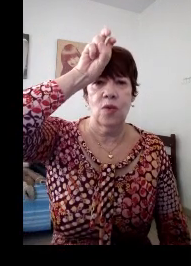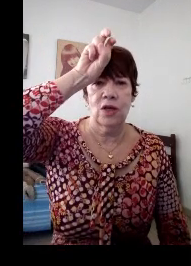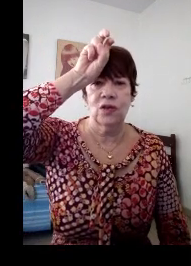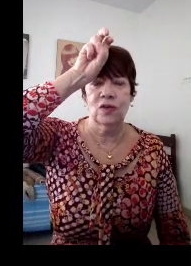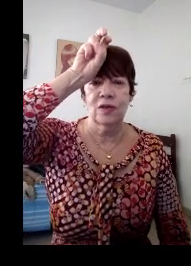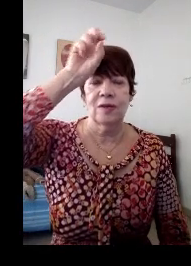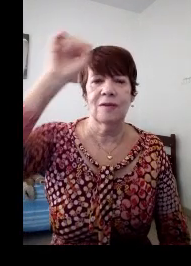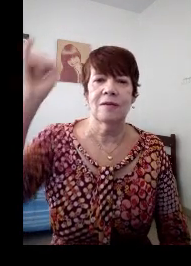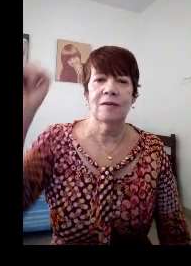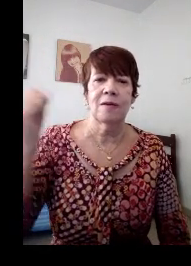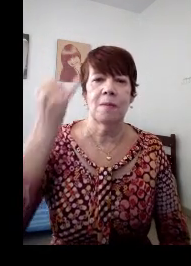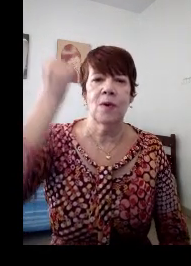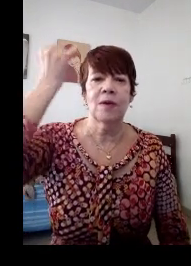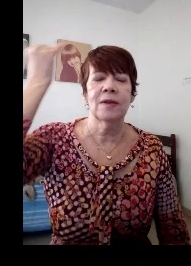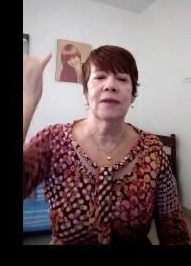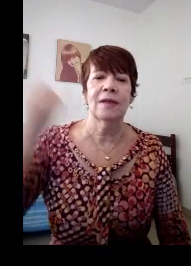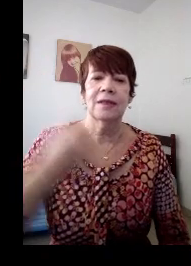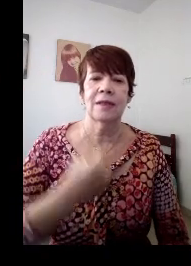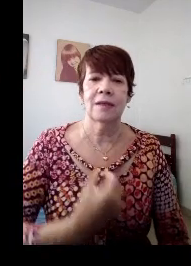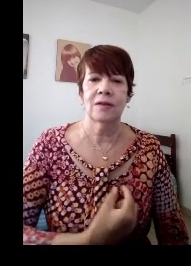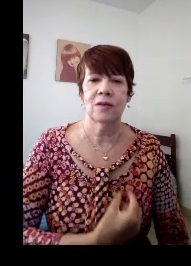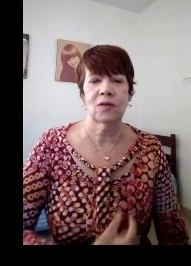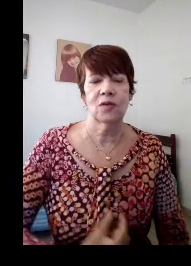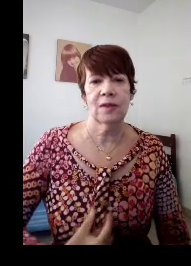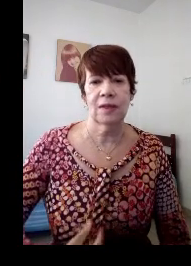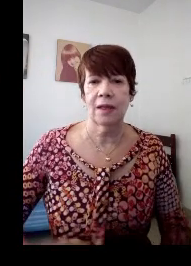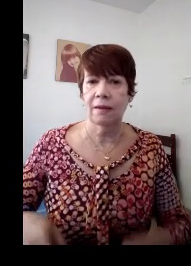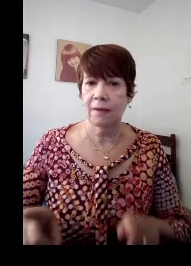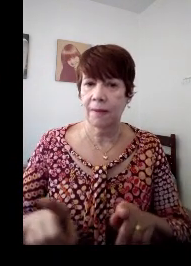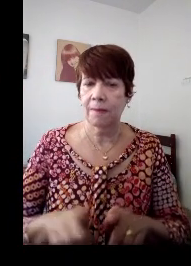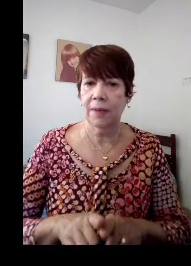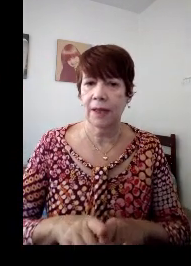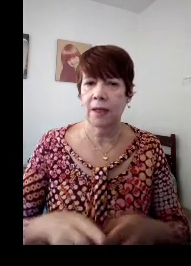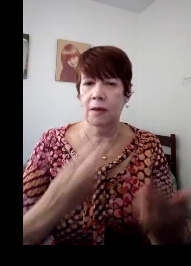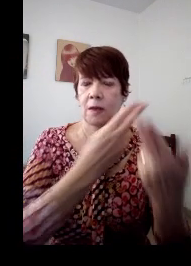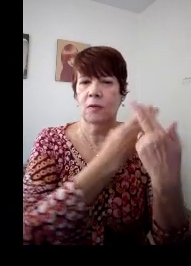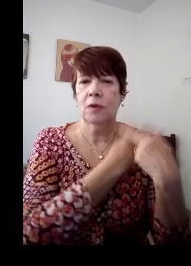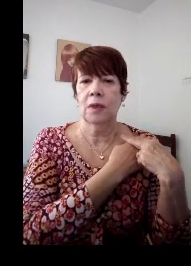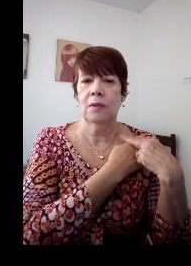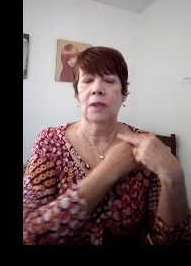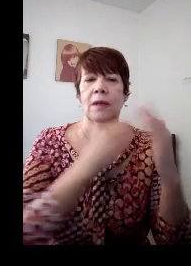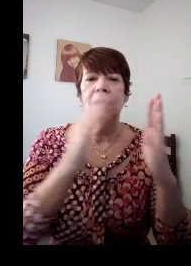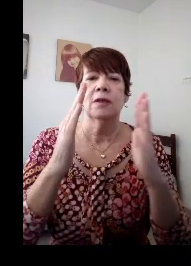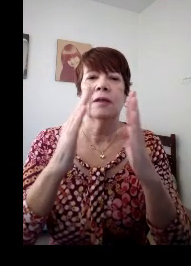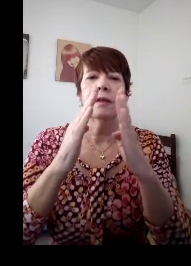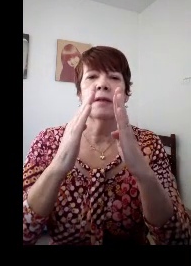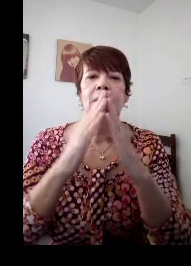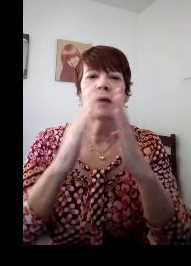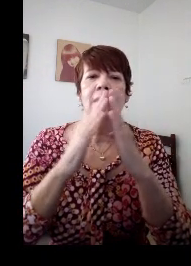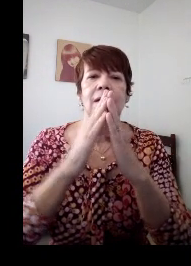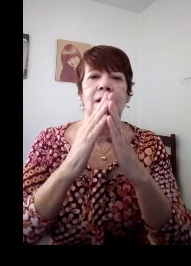da importância que ele tinha na casa de Potifar, né?